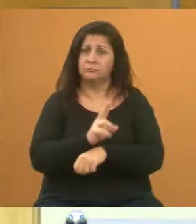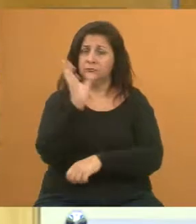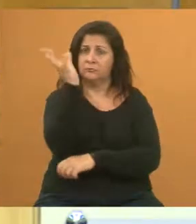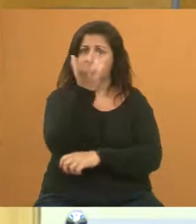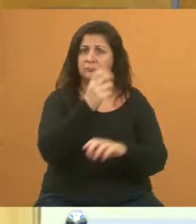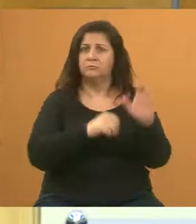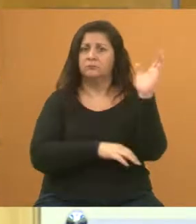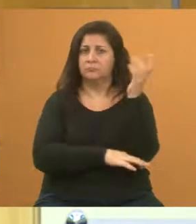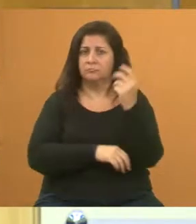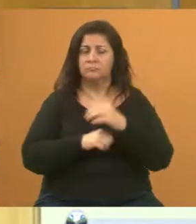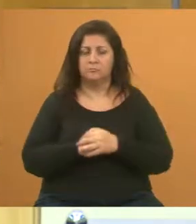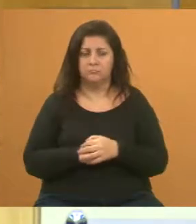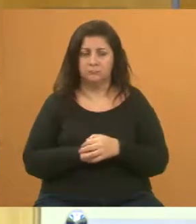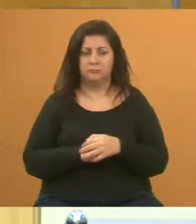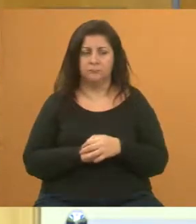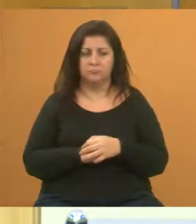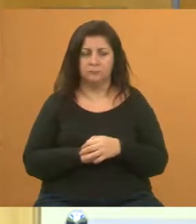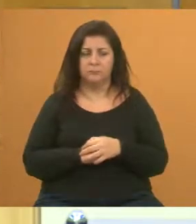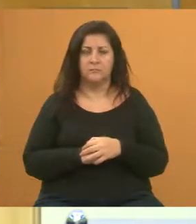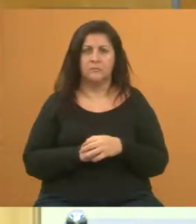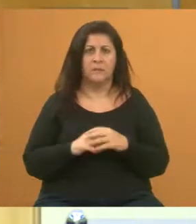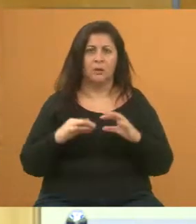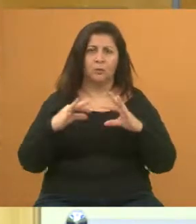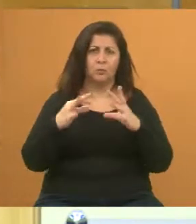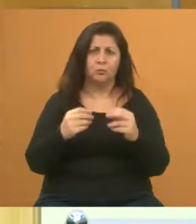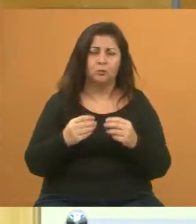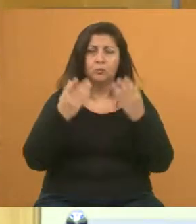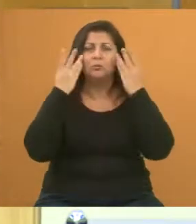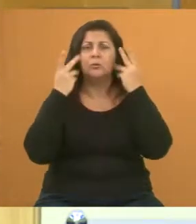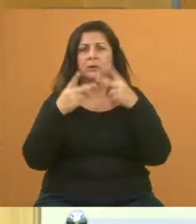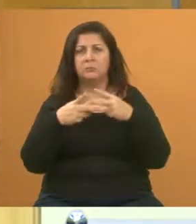ambiente também. A gente fala meio ambiente aí, é fauna e flora.